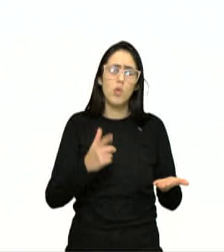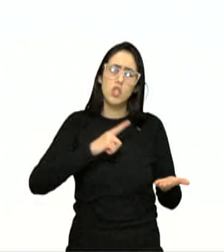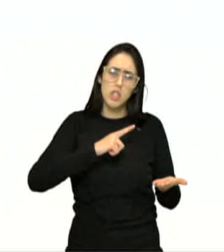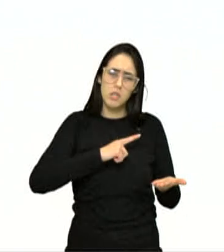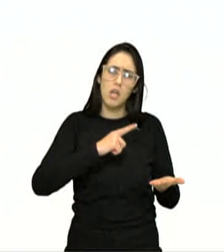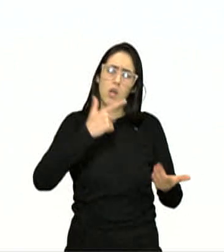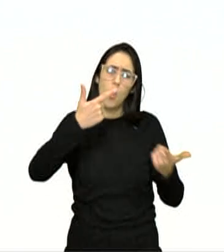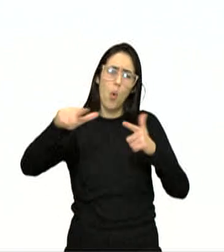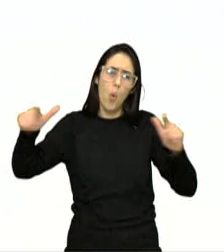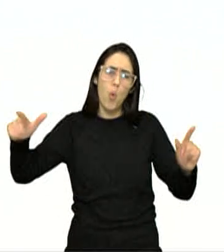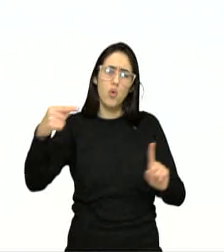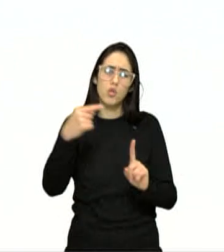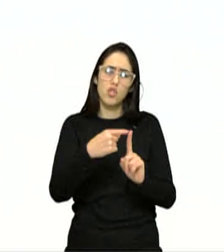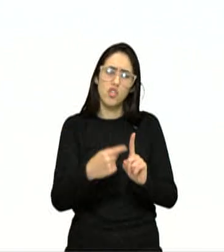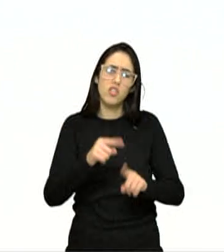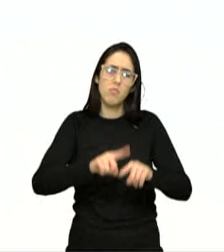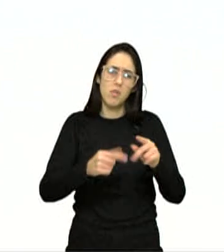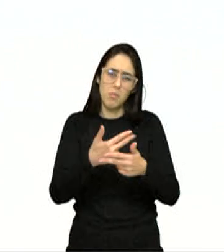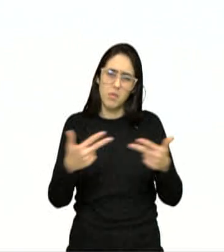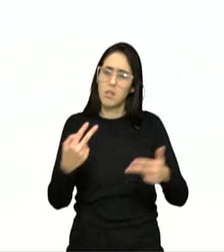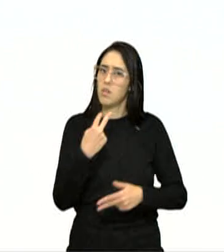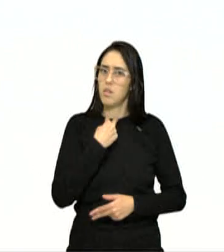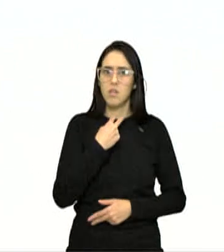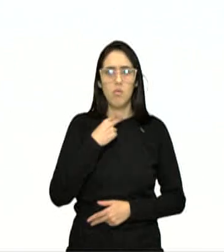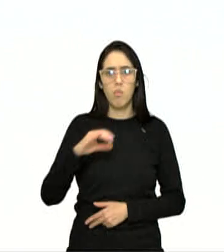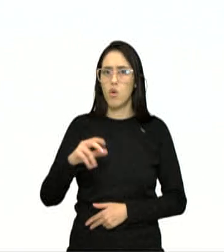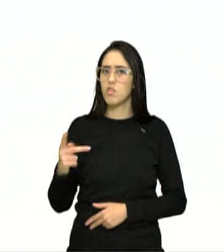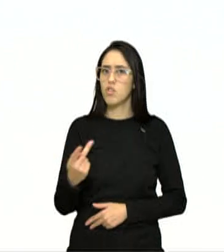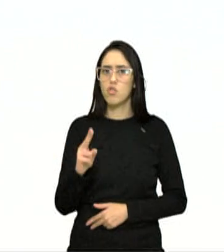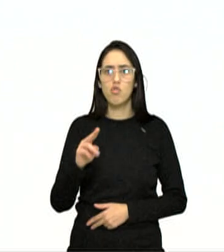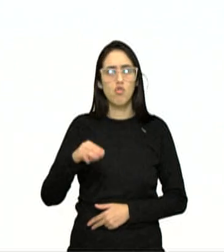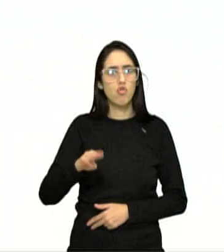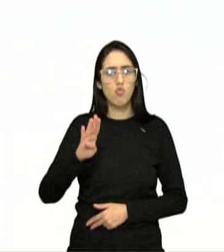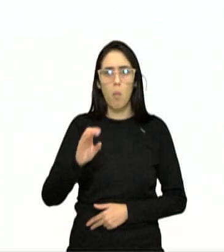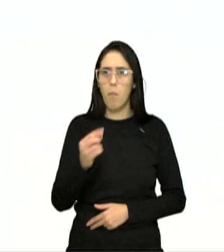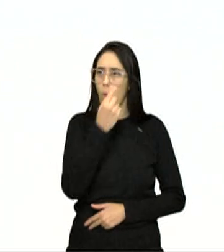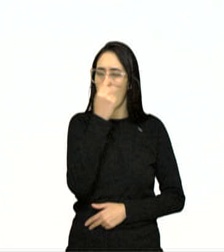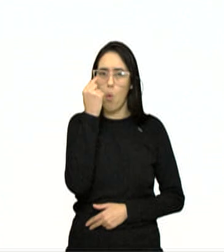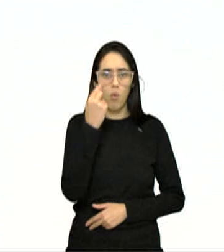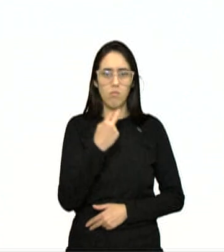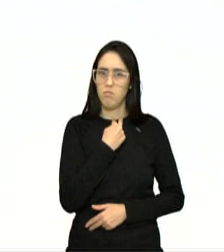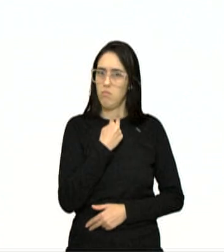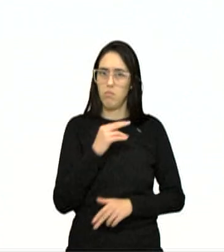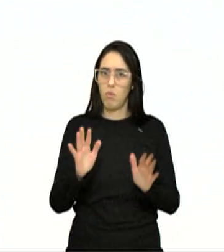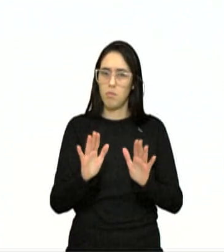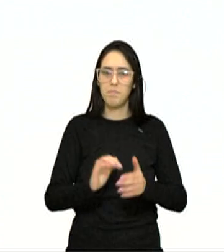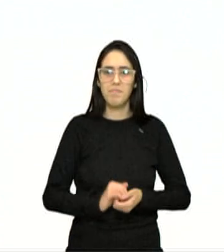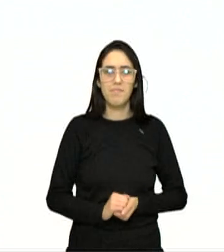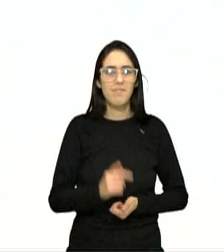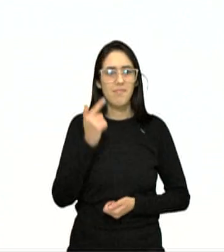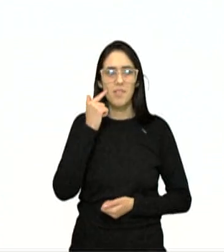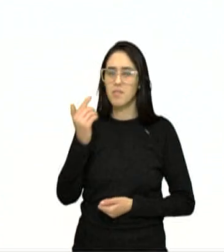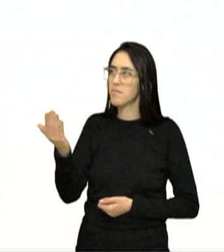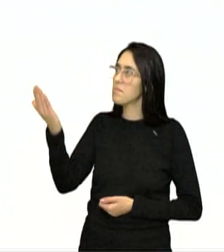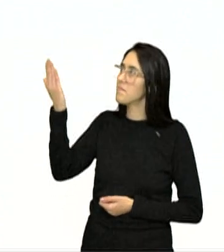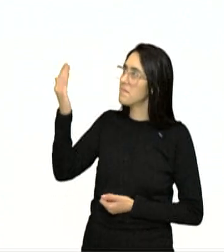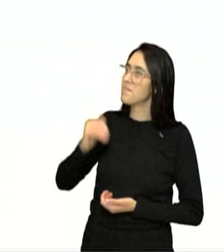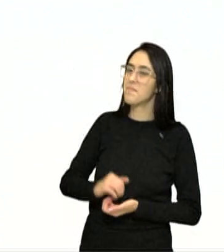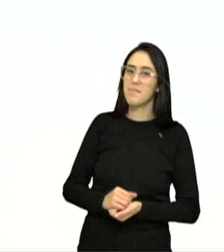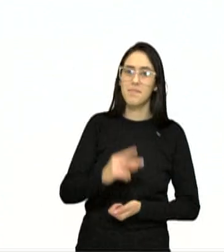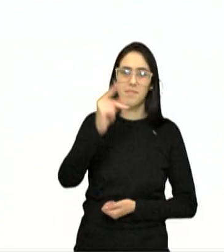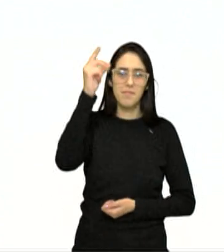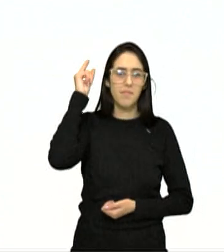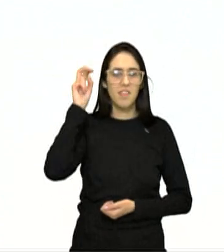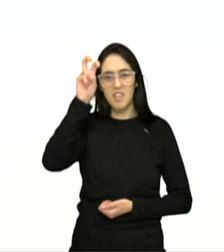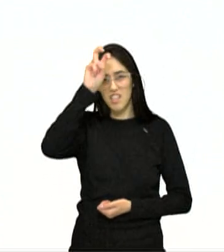de cuidar da saúde, não utilize o chumbo. Olha aí o delineado no